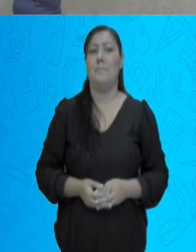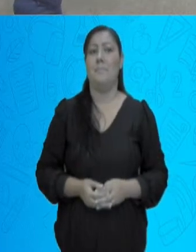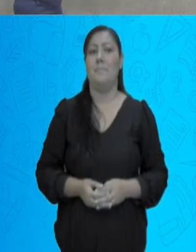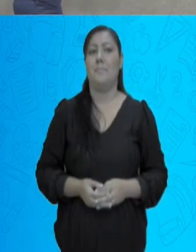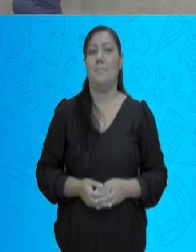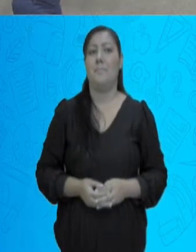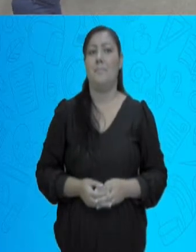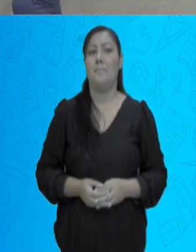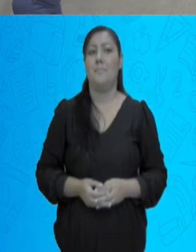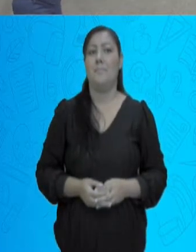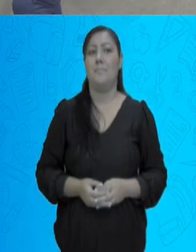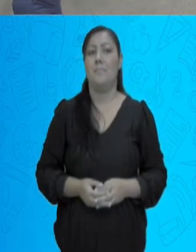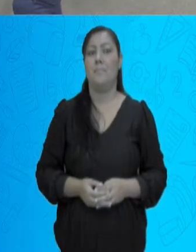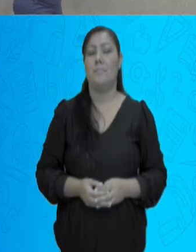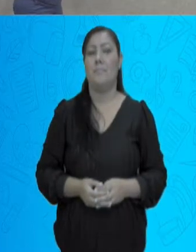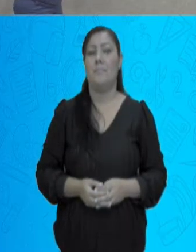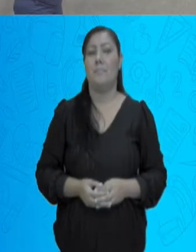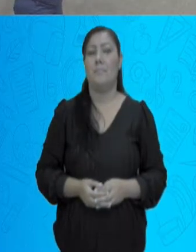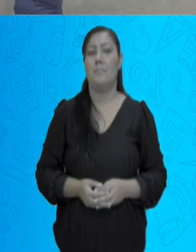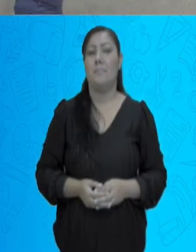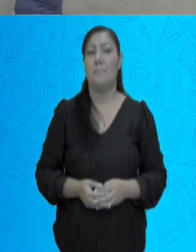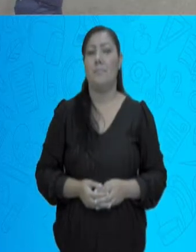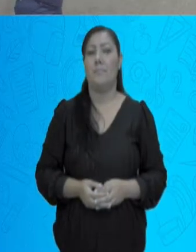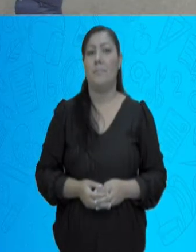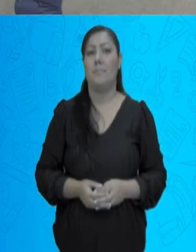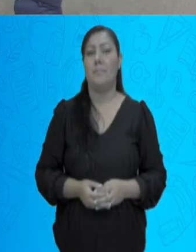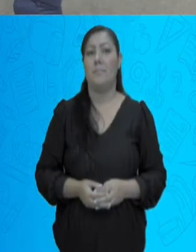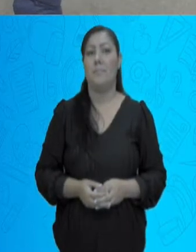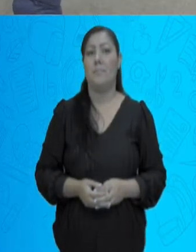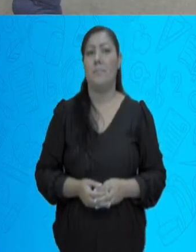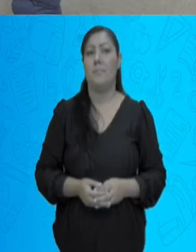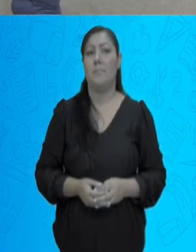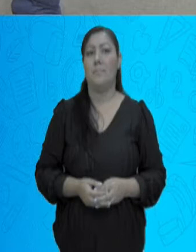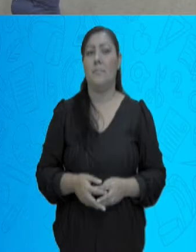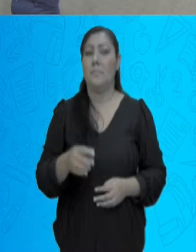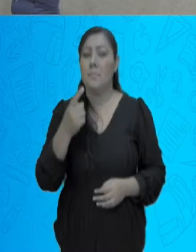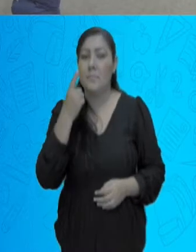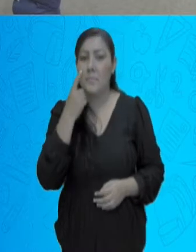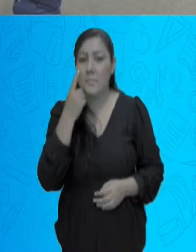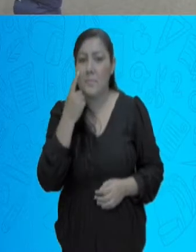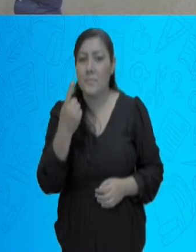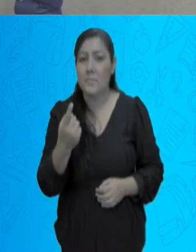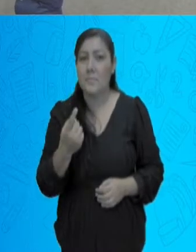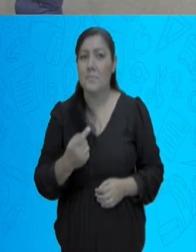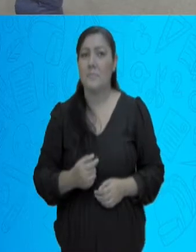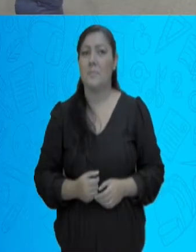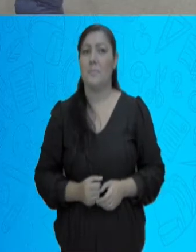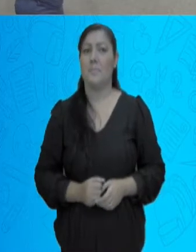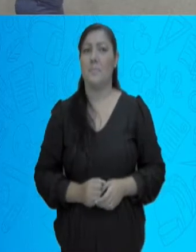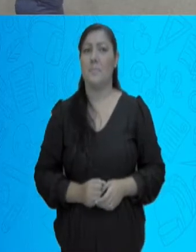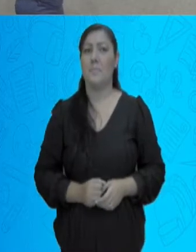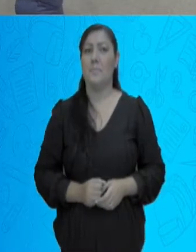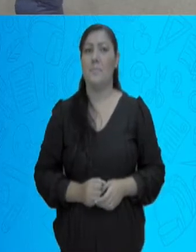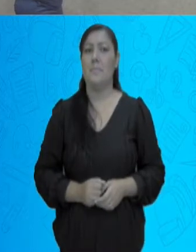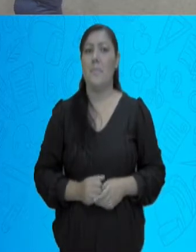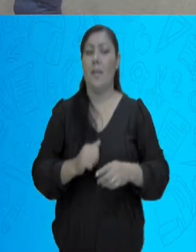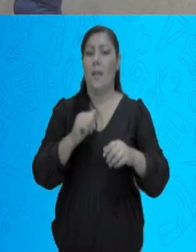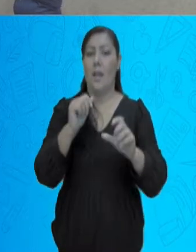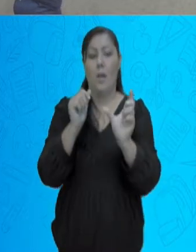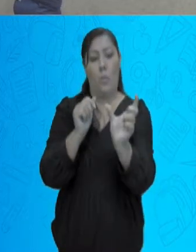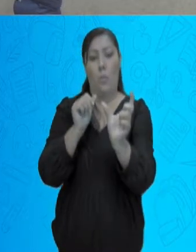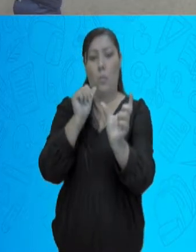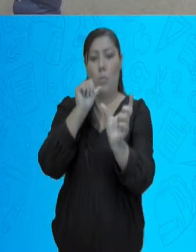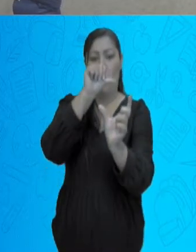alguns momentos eu tenho a presença também da forma regular. Olha o exemplo, ó. Exemplo então, alterações